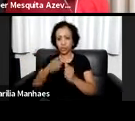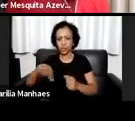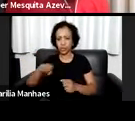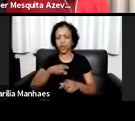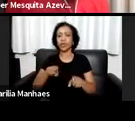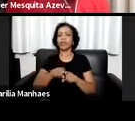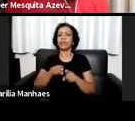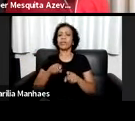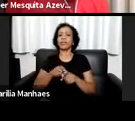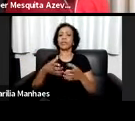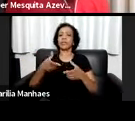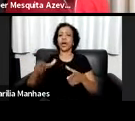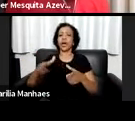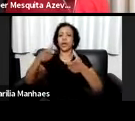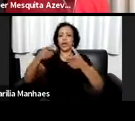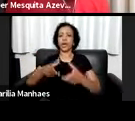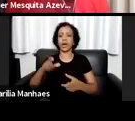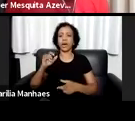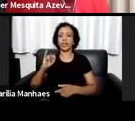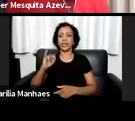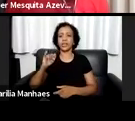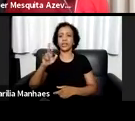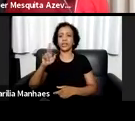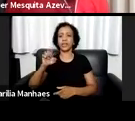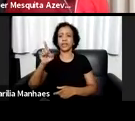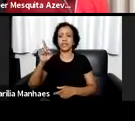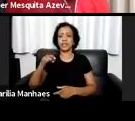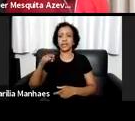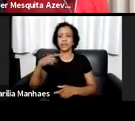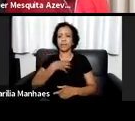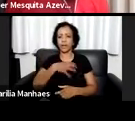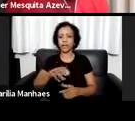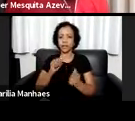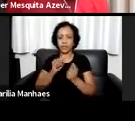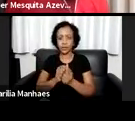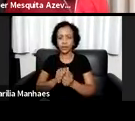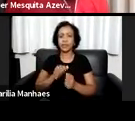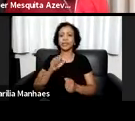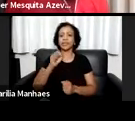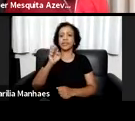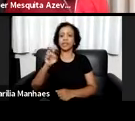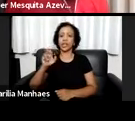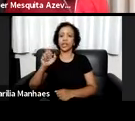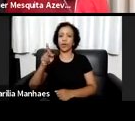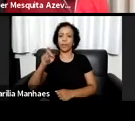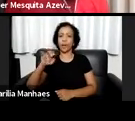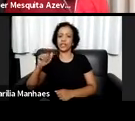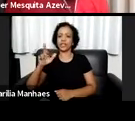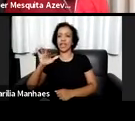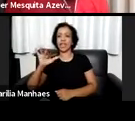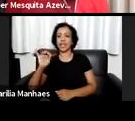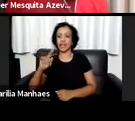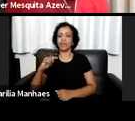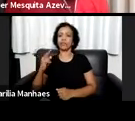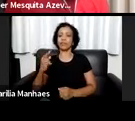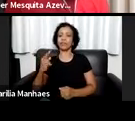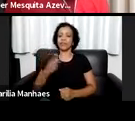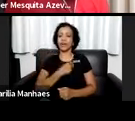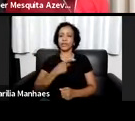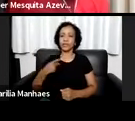Irecê, na Bahia, nos acompanha, também lá de Parque Dom Bosco, Seropédica, Aurinéia nos acompanha, pastor Cabral, e vamos em vários